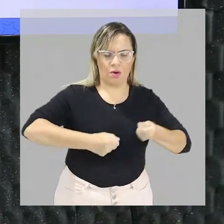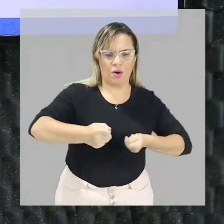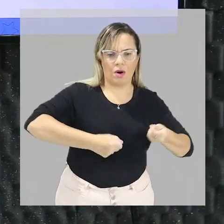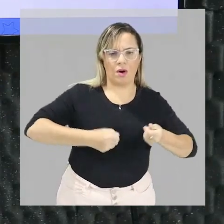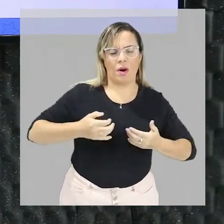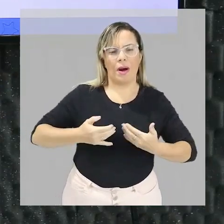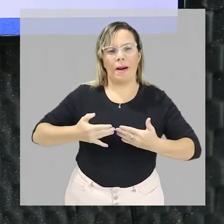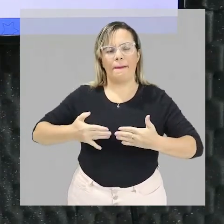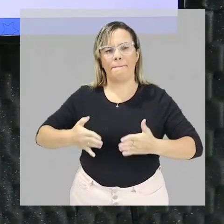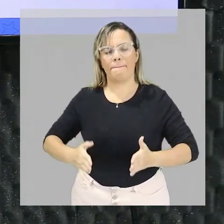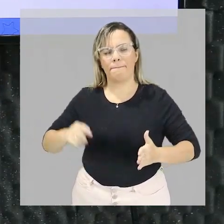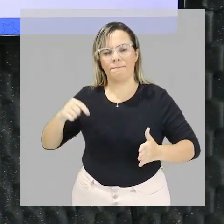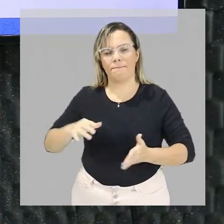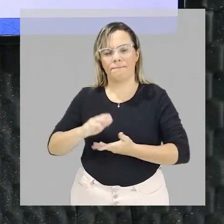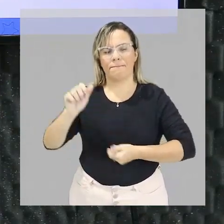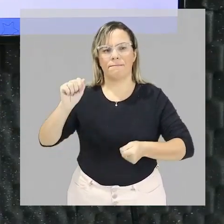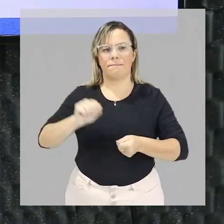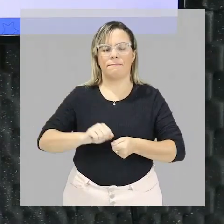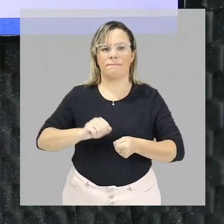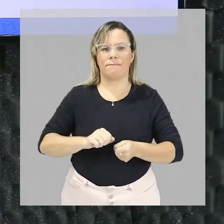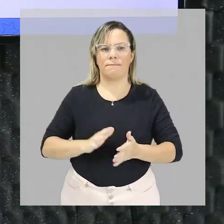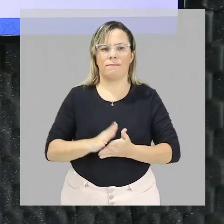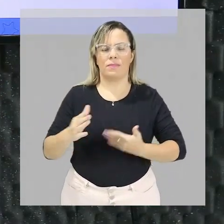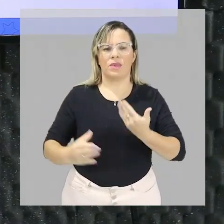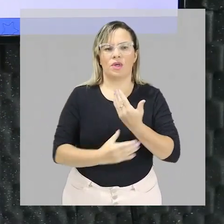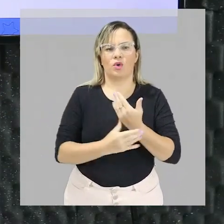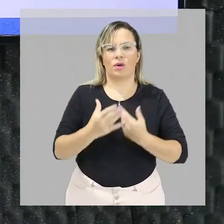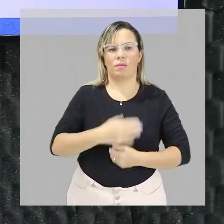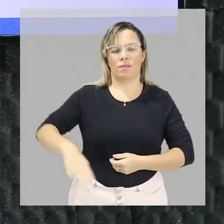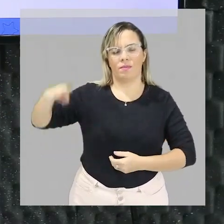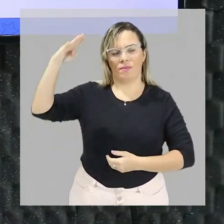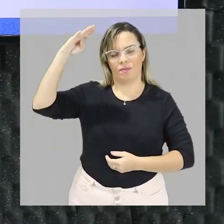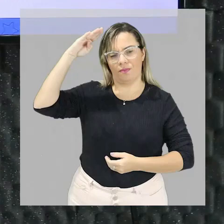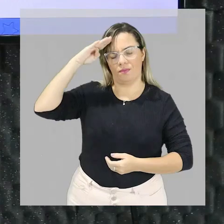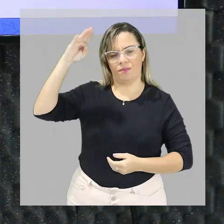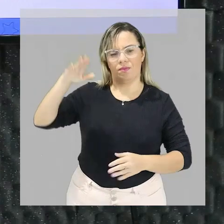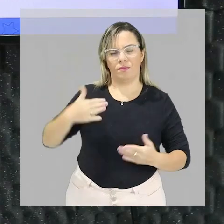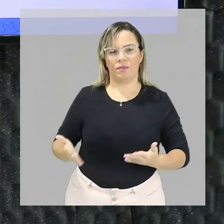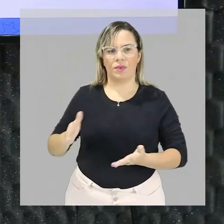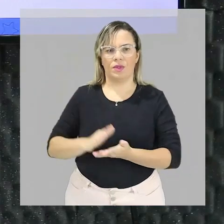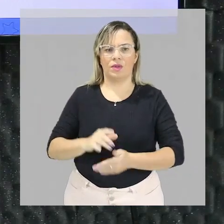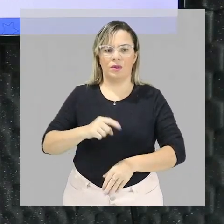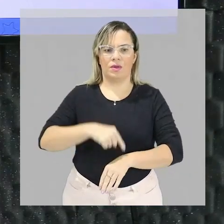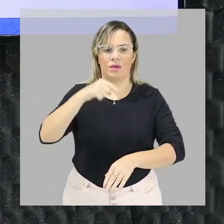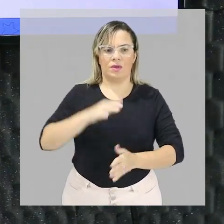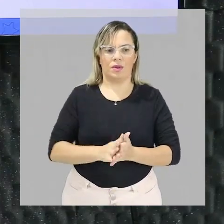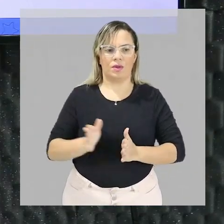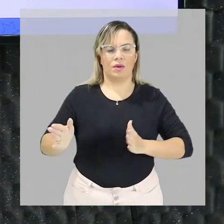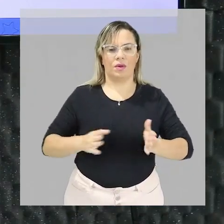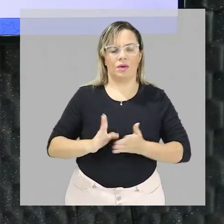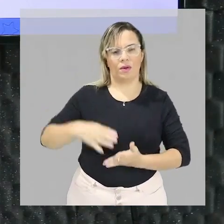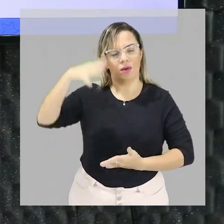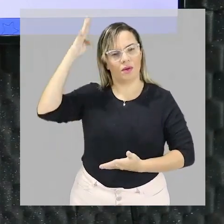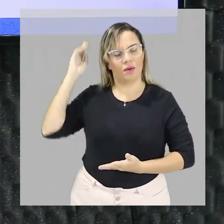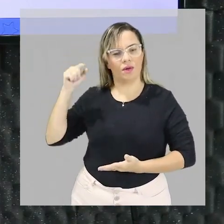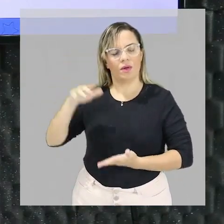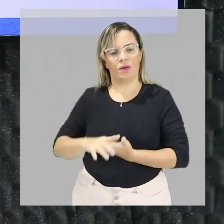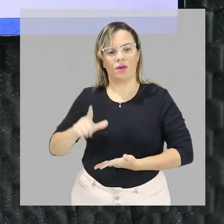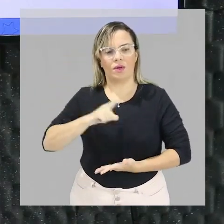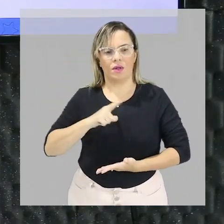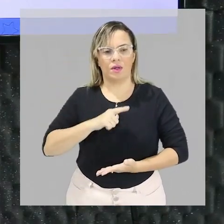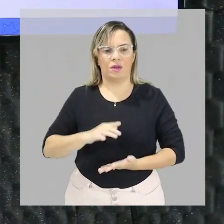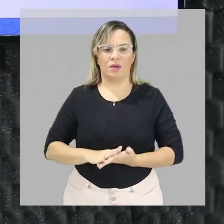uma abertura que foi feita de uma forma segura para os militares. E nesse momento aqui no governo Geisel, uma abertura que teve uma série